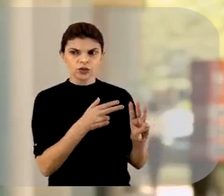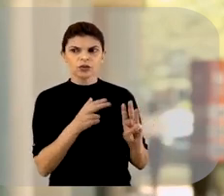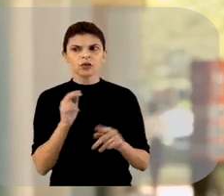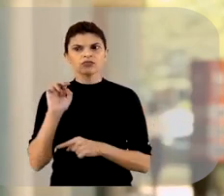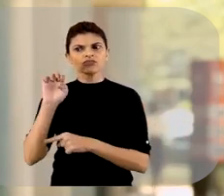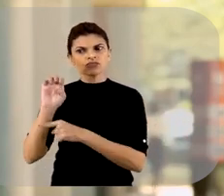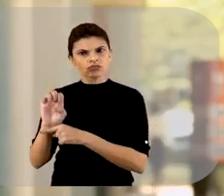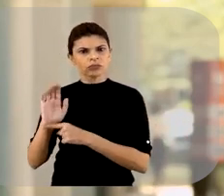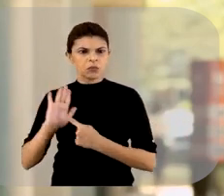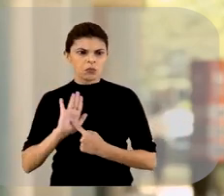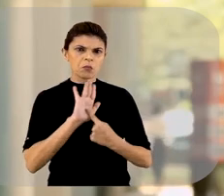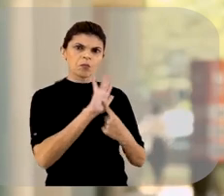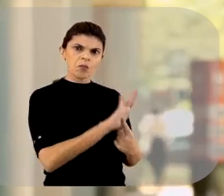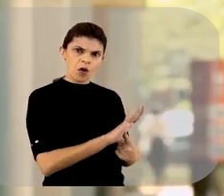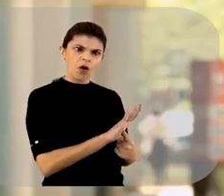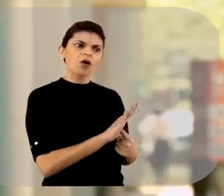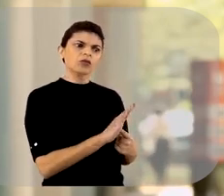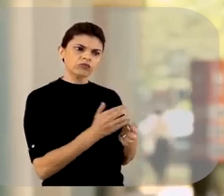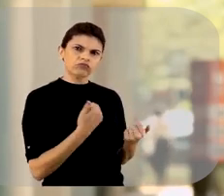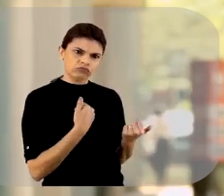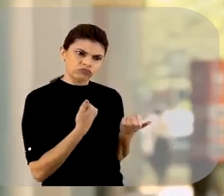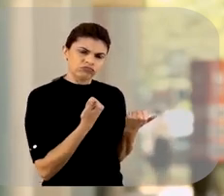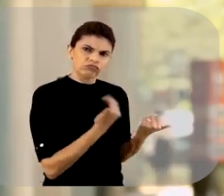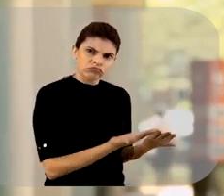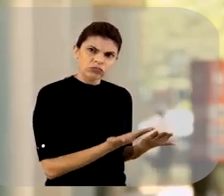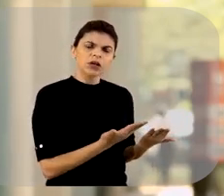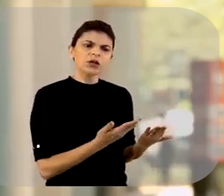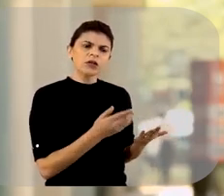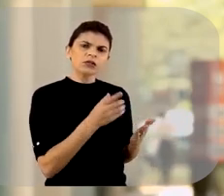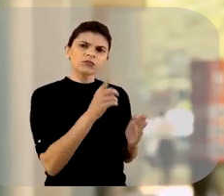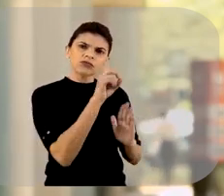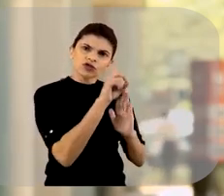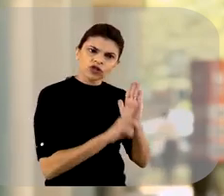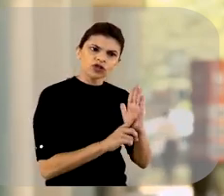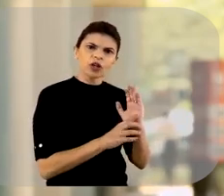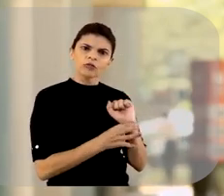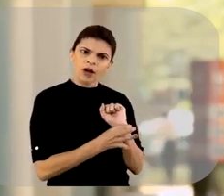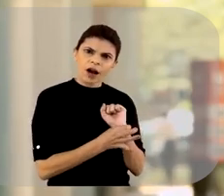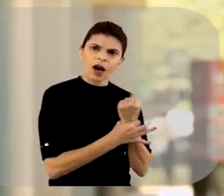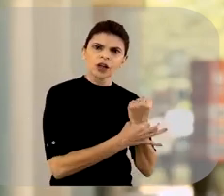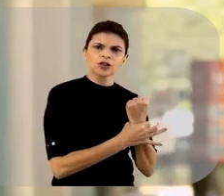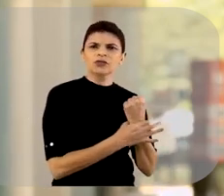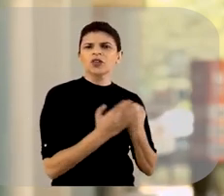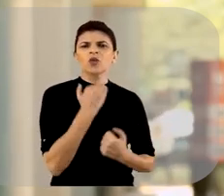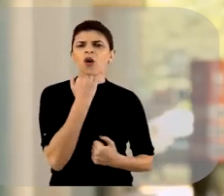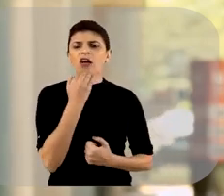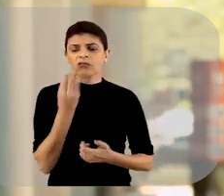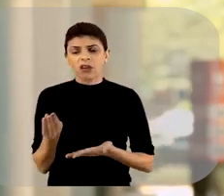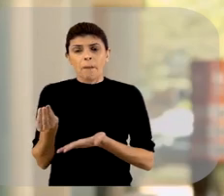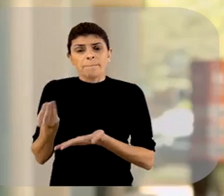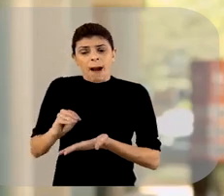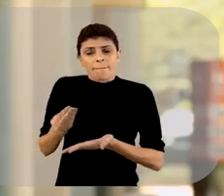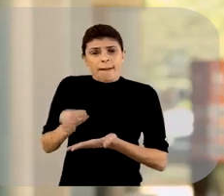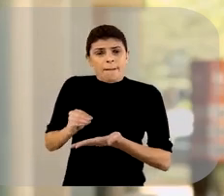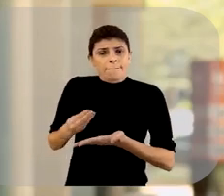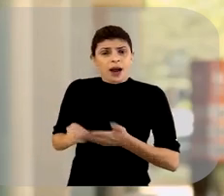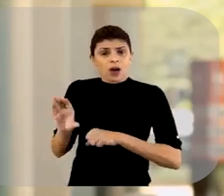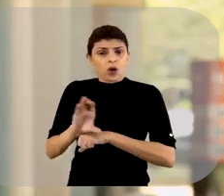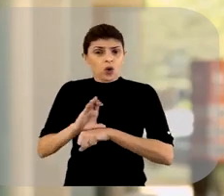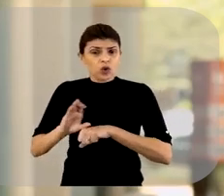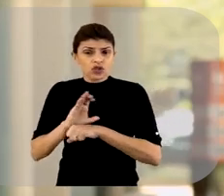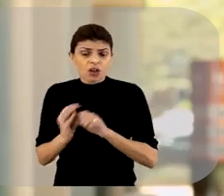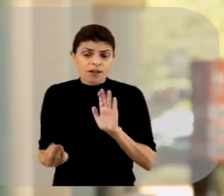demonstre vontade política, né, de garantir direitos a esses povos. Quer dizer, não adianta escrever na Constituição, não adianta escrever na